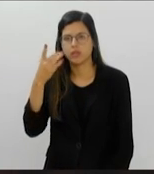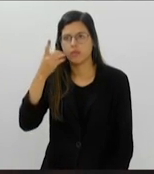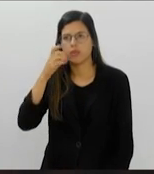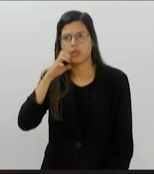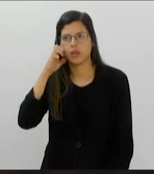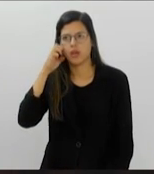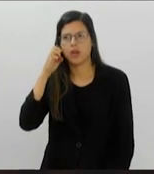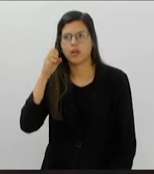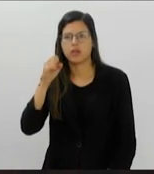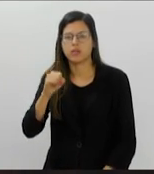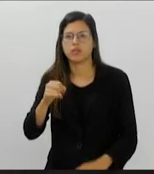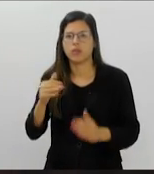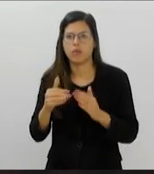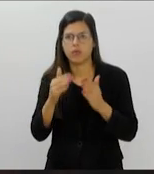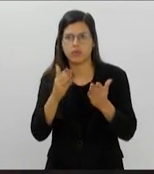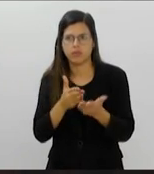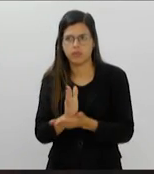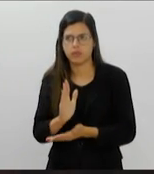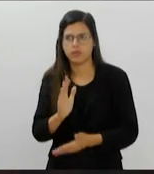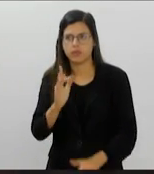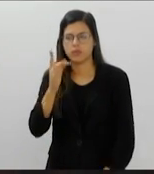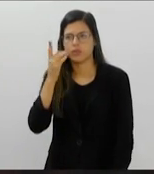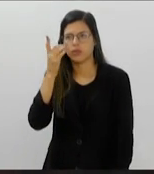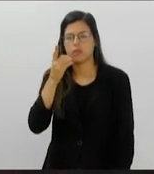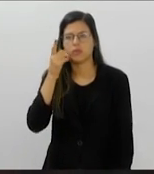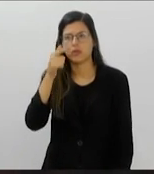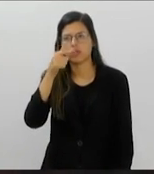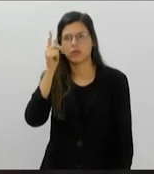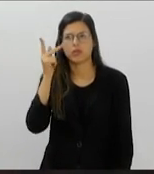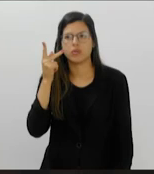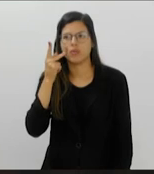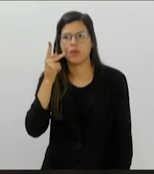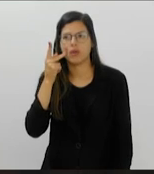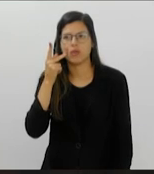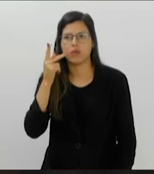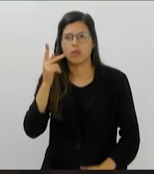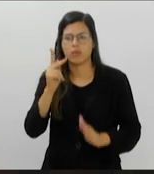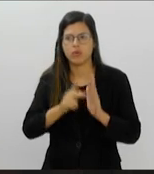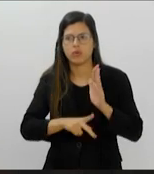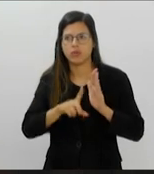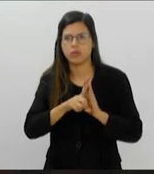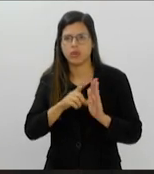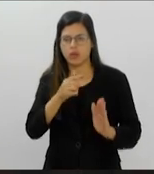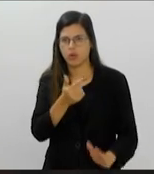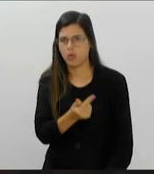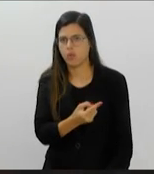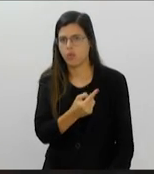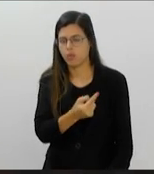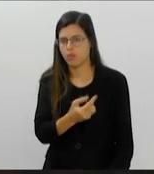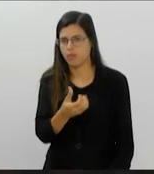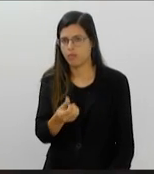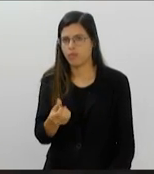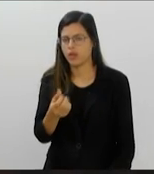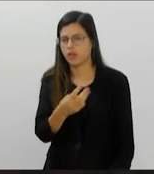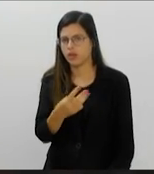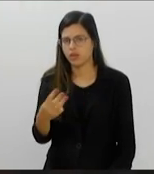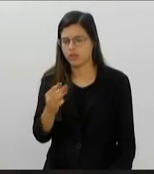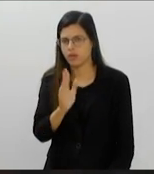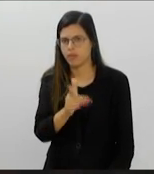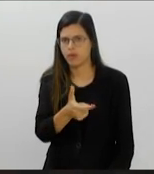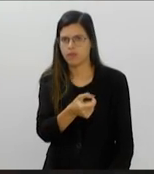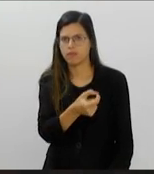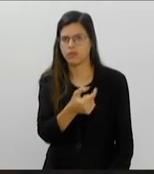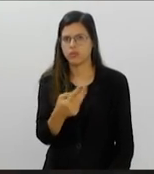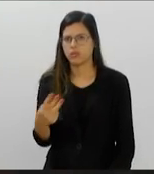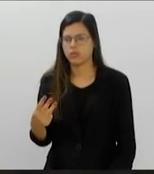aprovam, aprovado. Deputado Luiz Paulo, projeto de lei 1633 de 23, senhores que